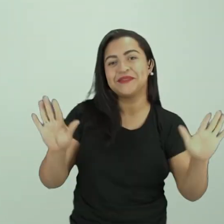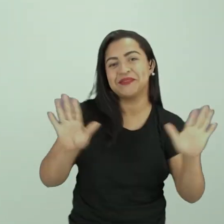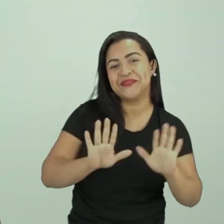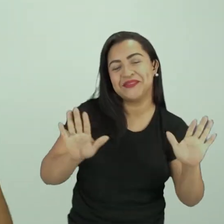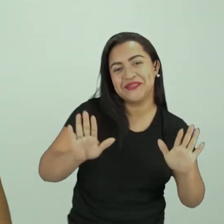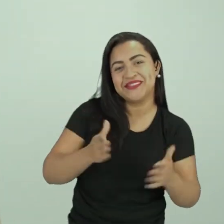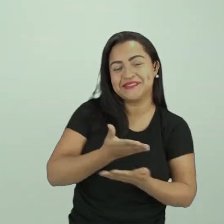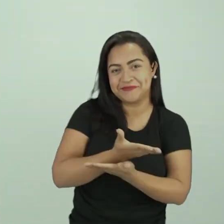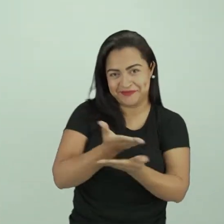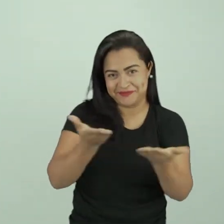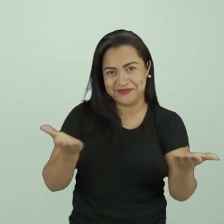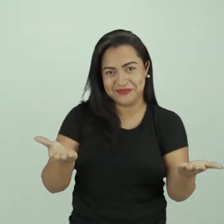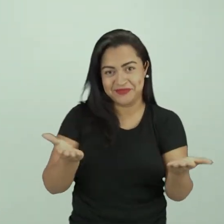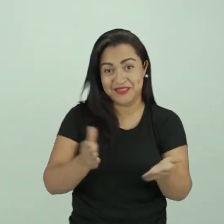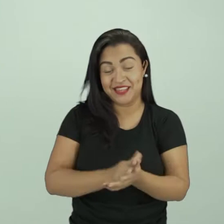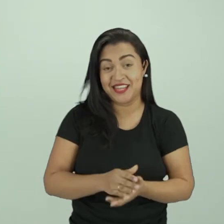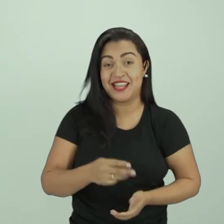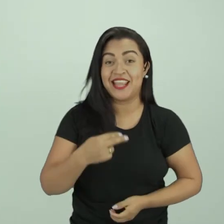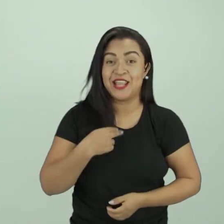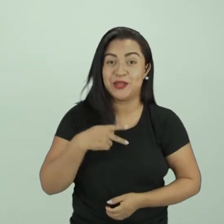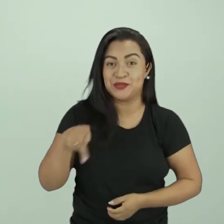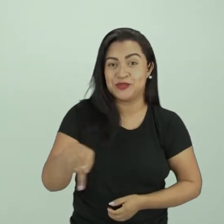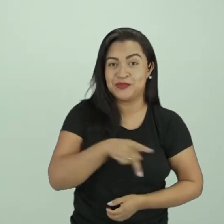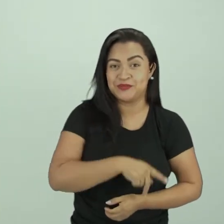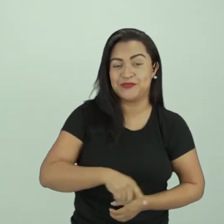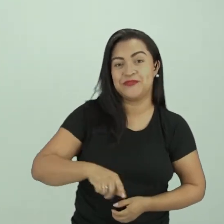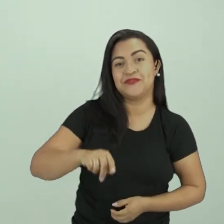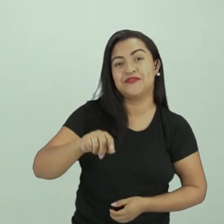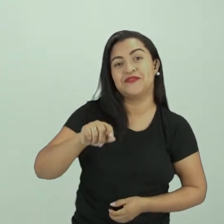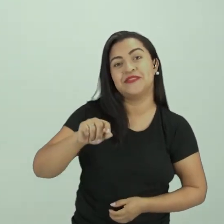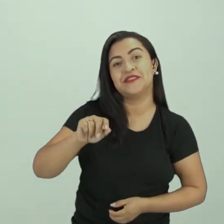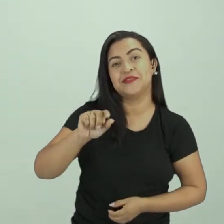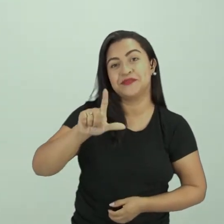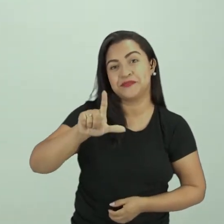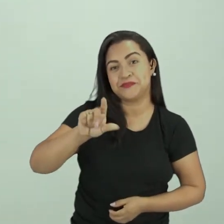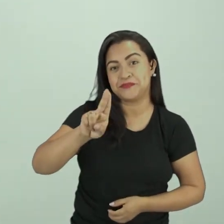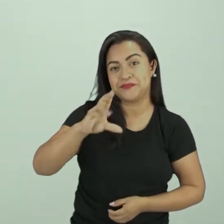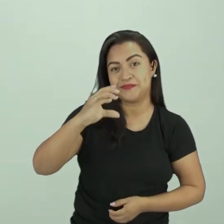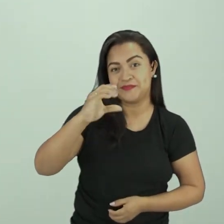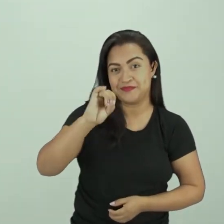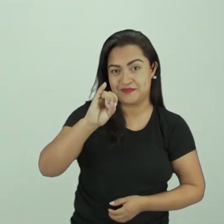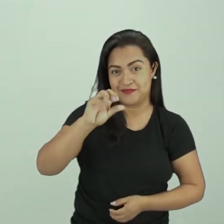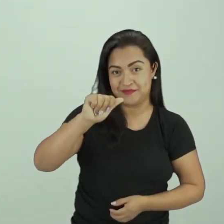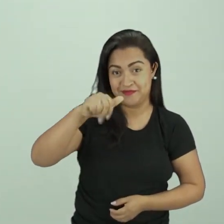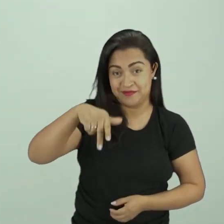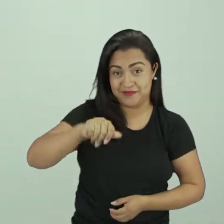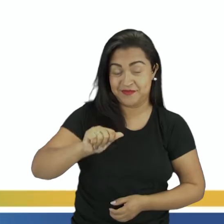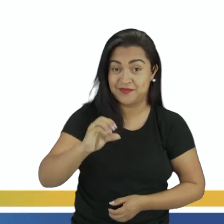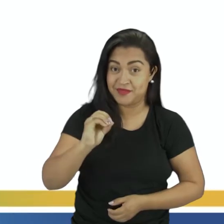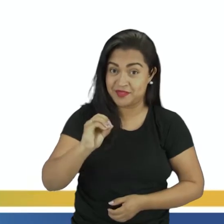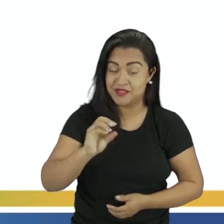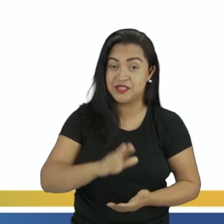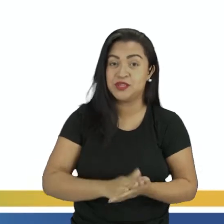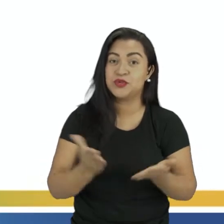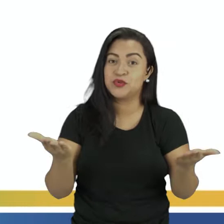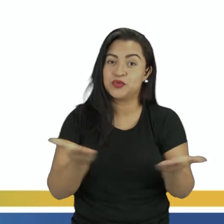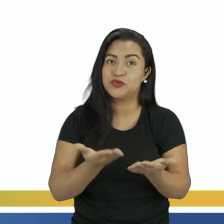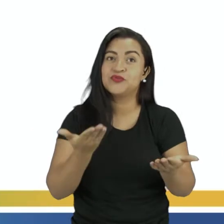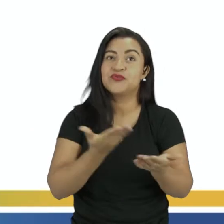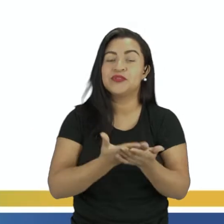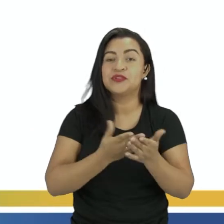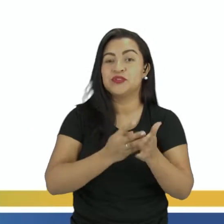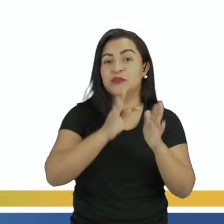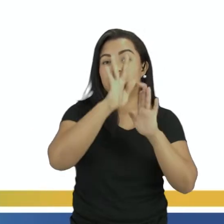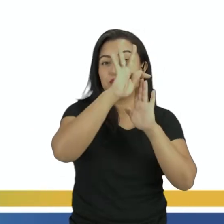Olá, pessoal. Eu sou o professor Luciano, tá, de língua portuguesa, e hoje nós vamos falar sobre o texto